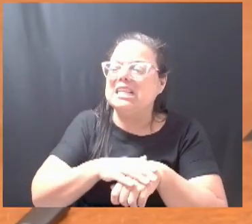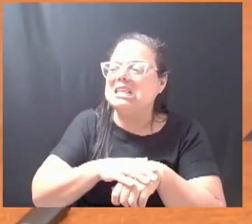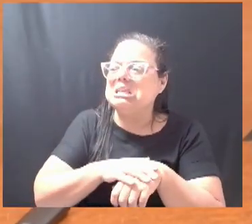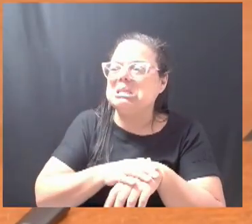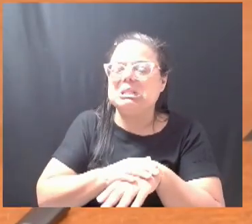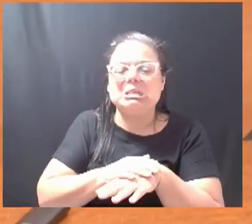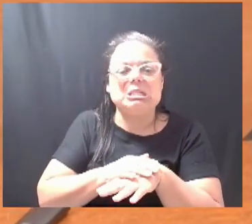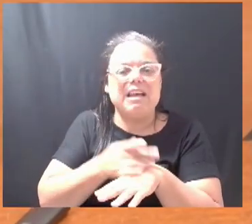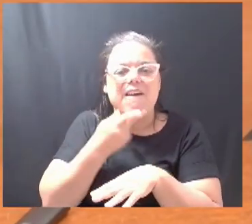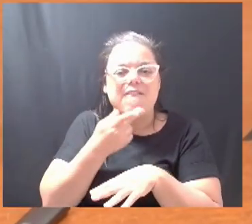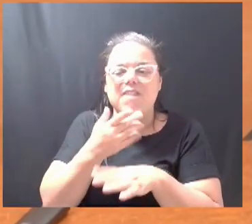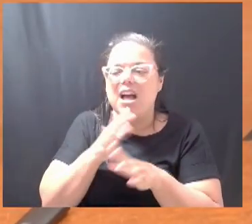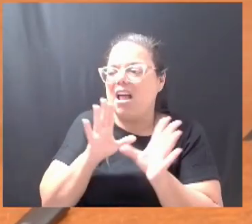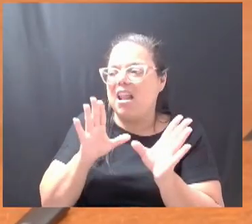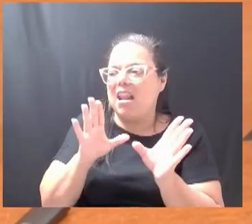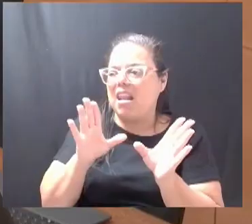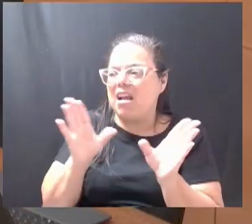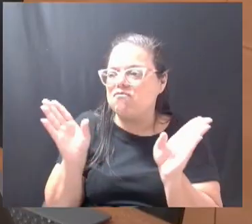fazer, Luiz?